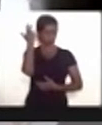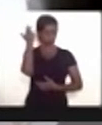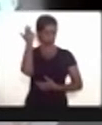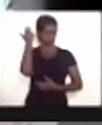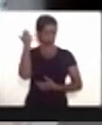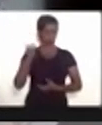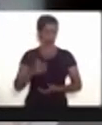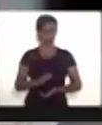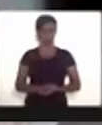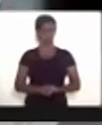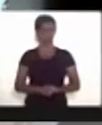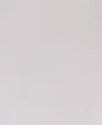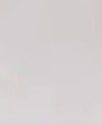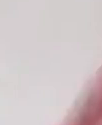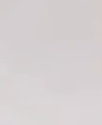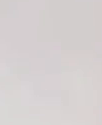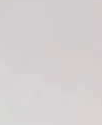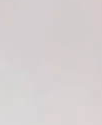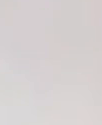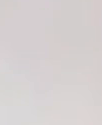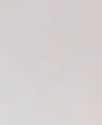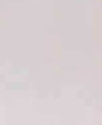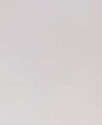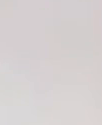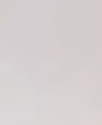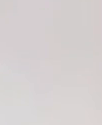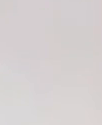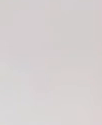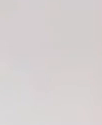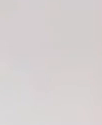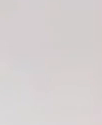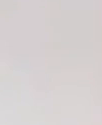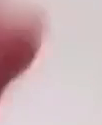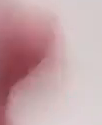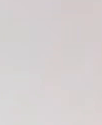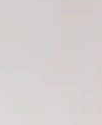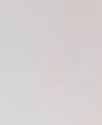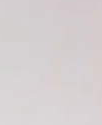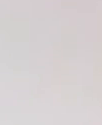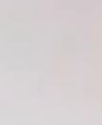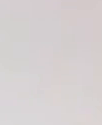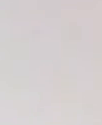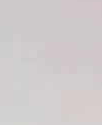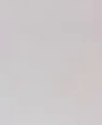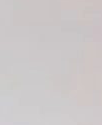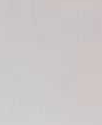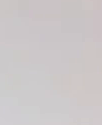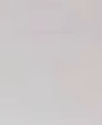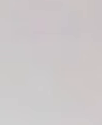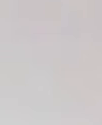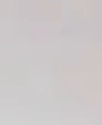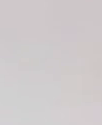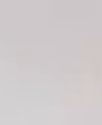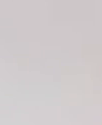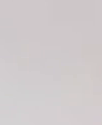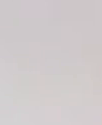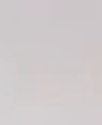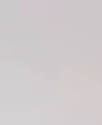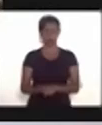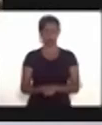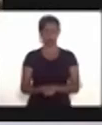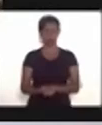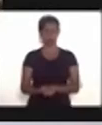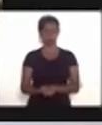A Comissão de Tributação da Alerj ouviu nesta quinta-feira o secretário de Estado de Planejamento e Gestão, José Luiz